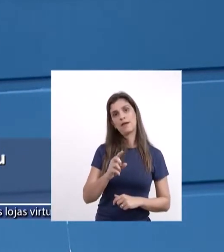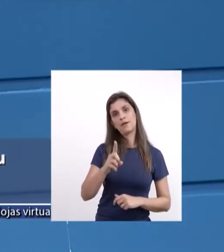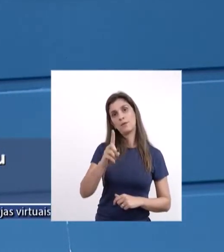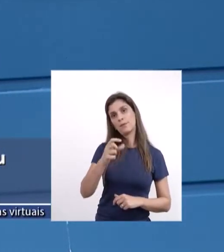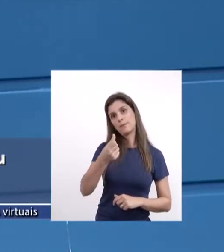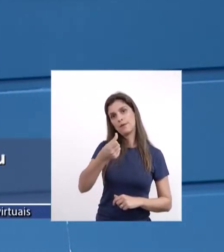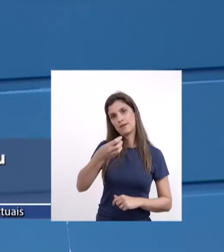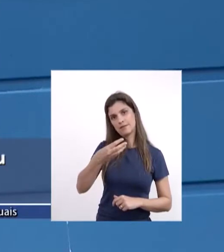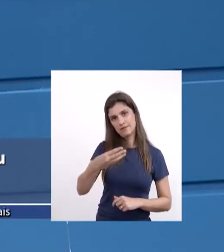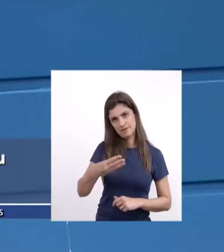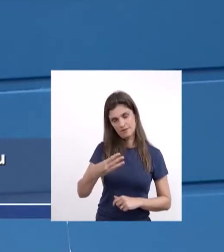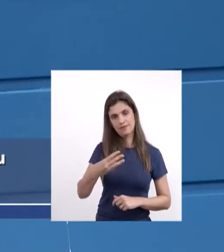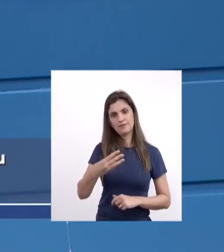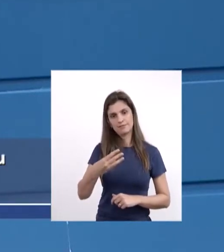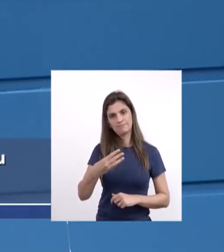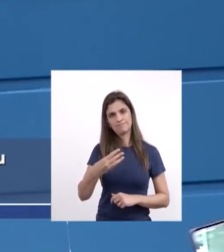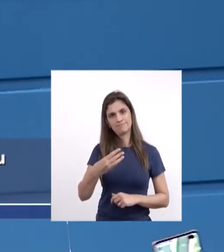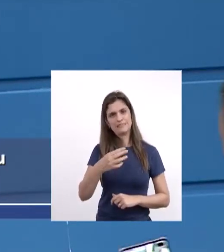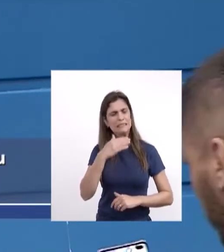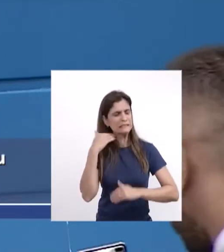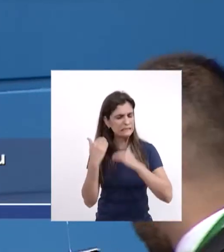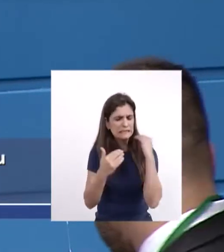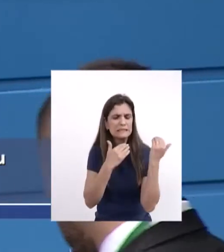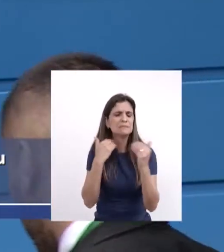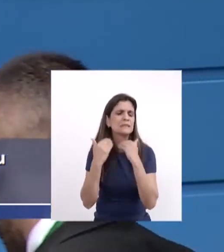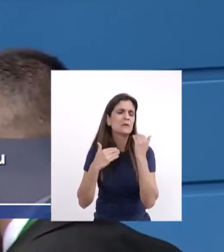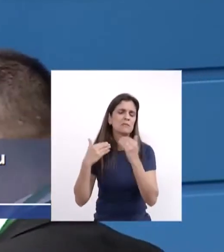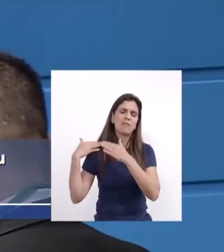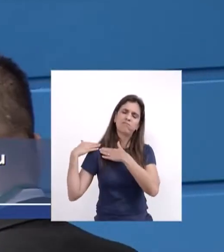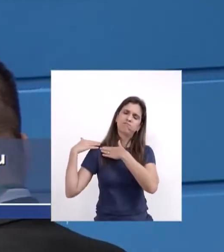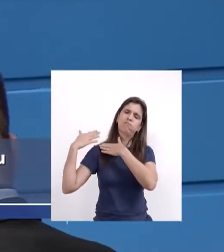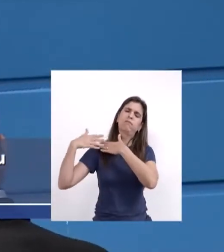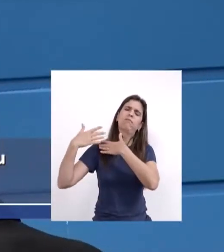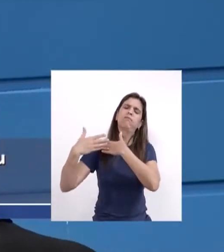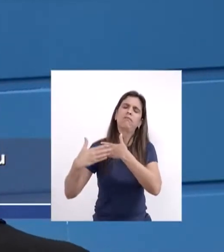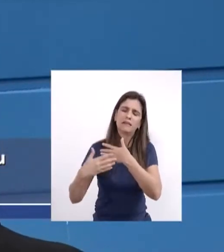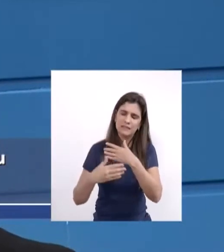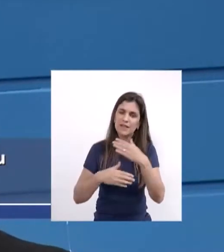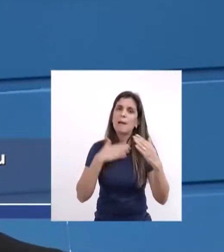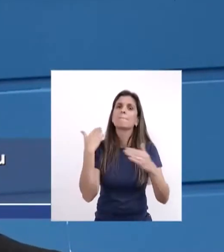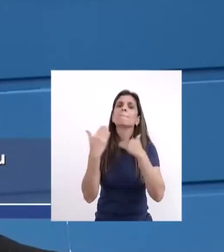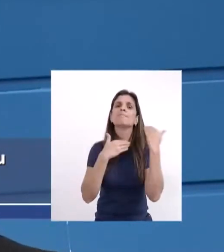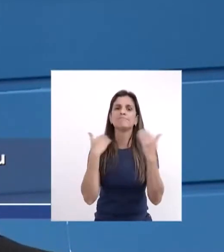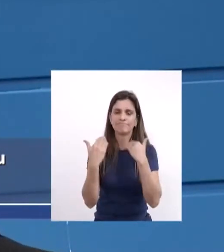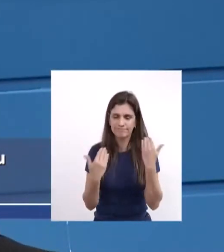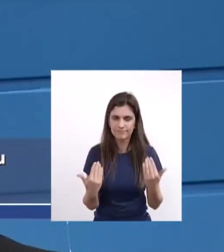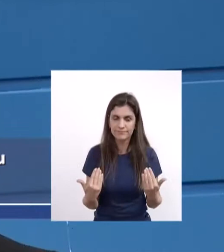matou talvez centenas de pessoas. Foi considerado a